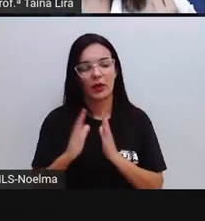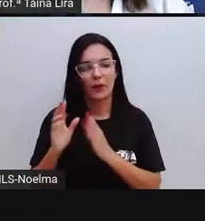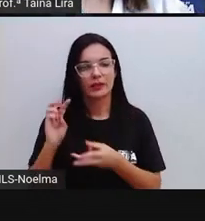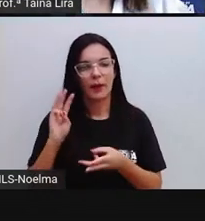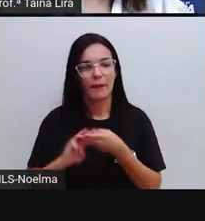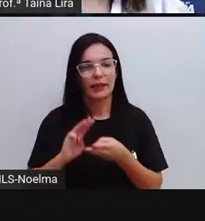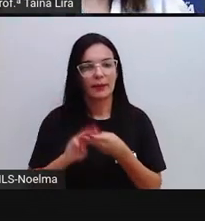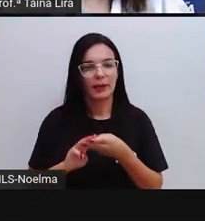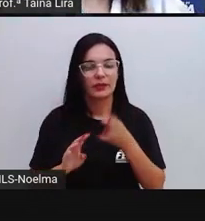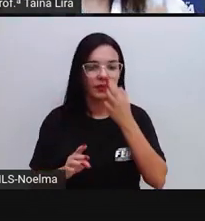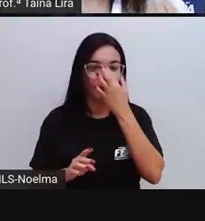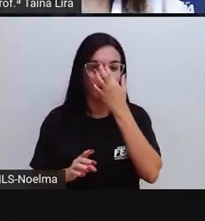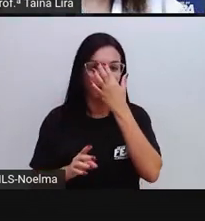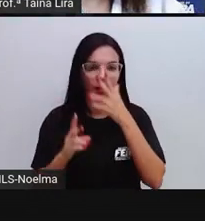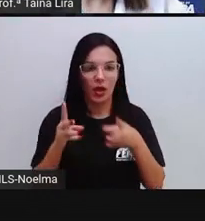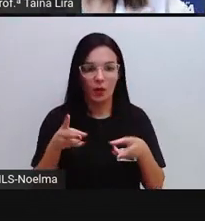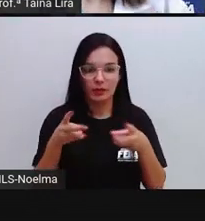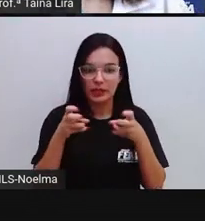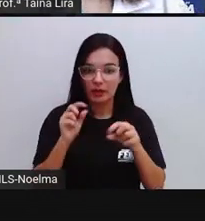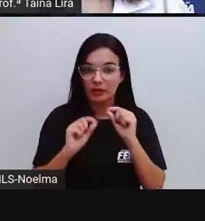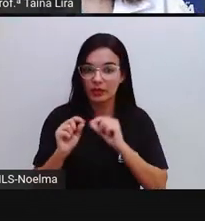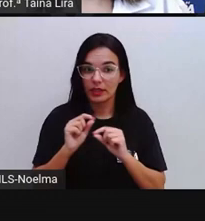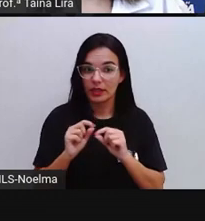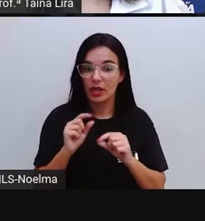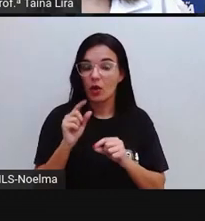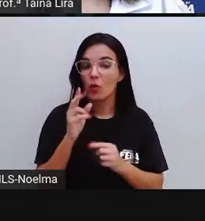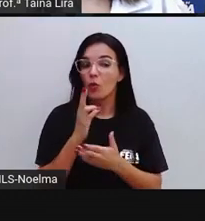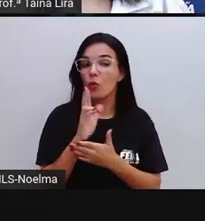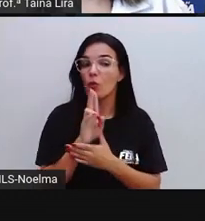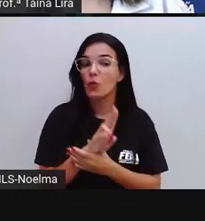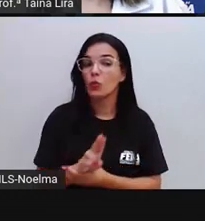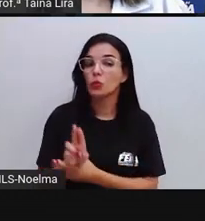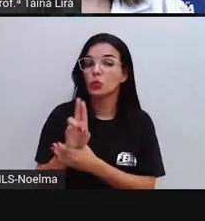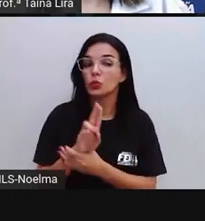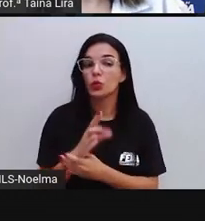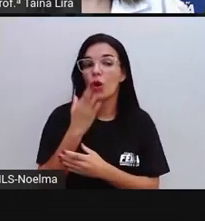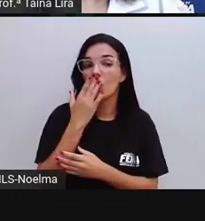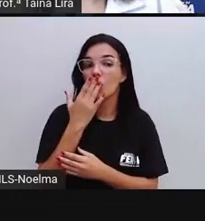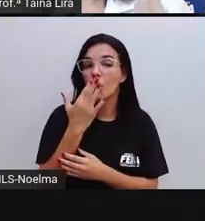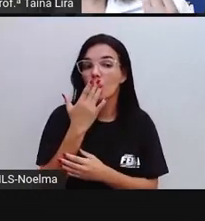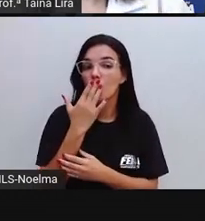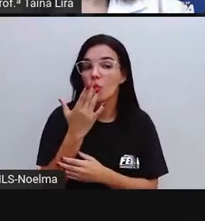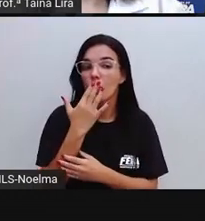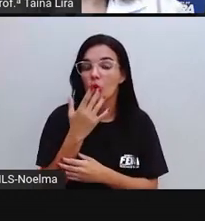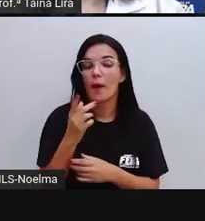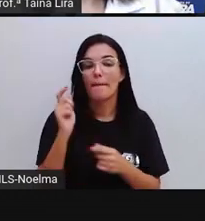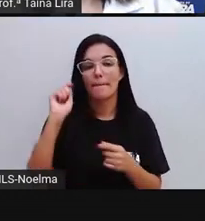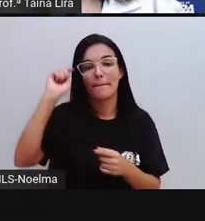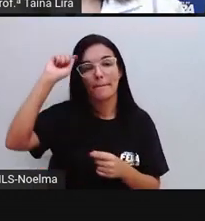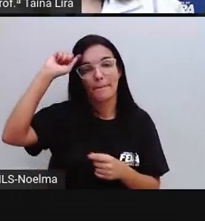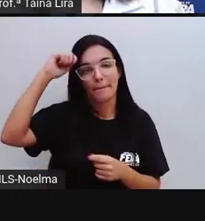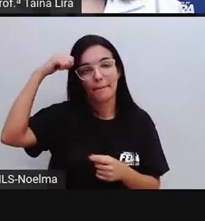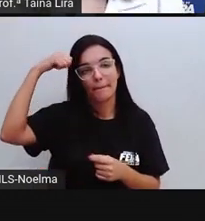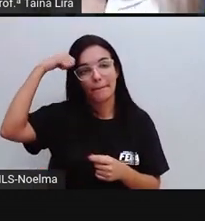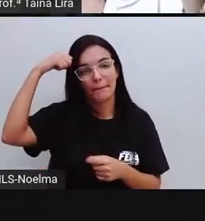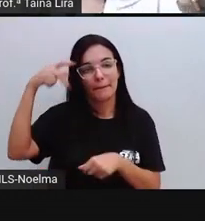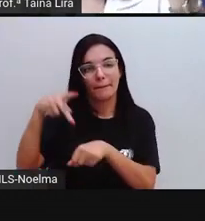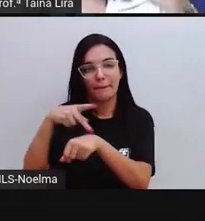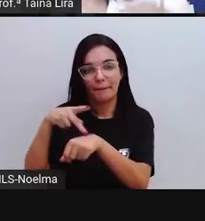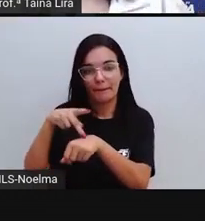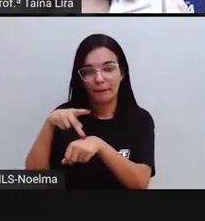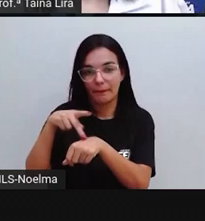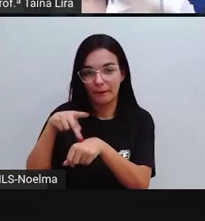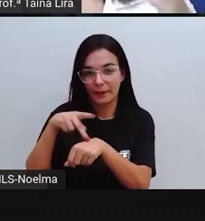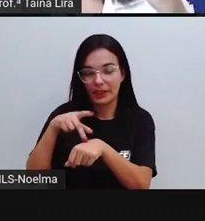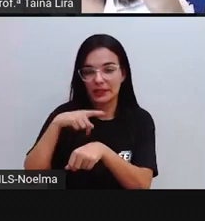matemáticas. Observem que a Pró utilizou, ó, as cores aqui, ó, escura, que são as cores, né, que